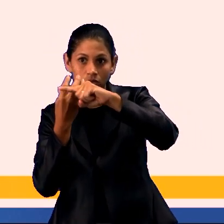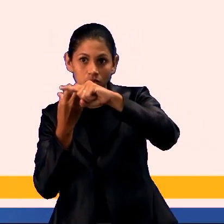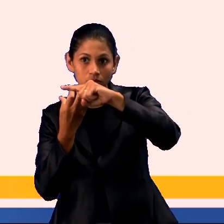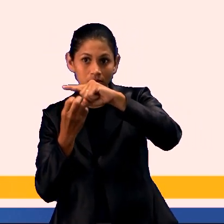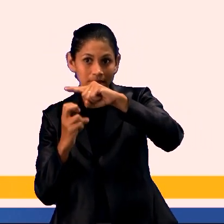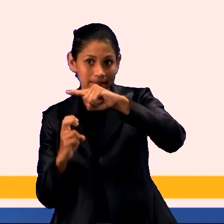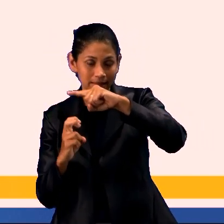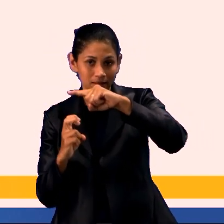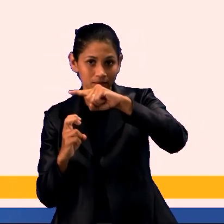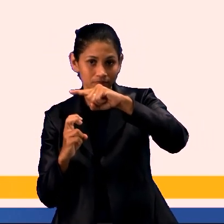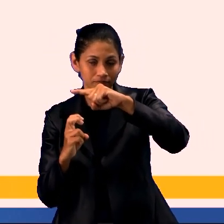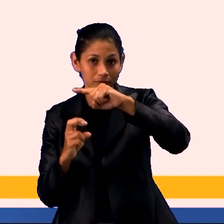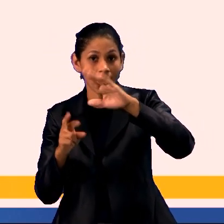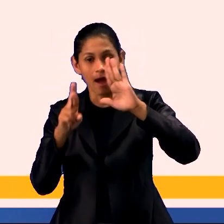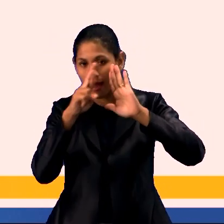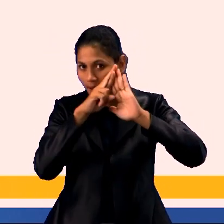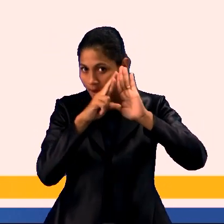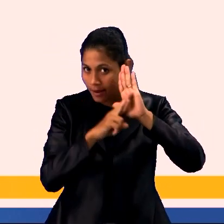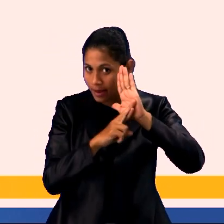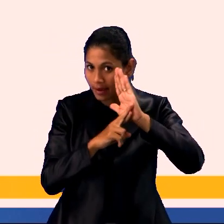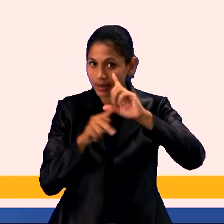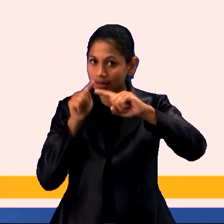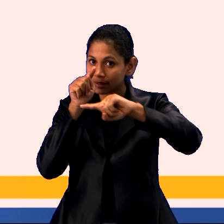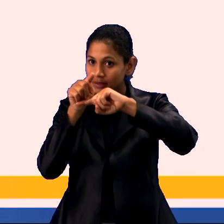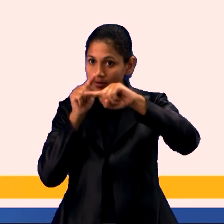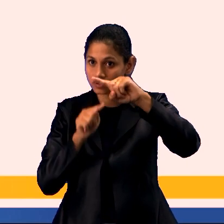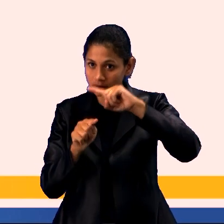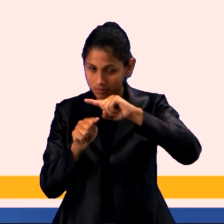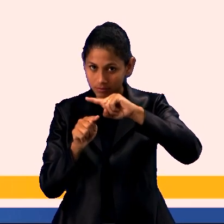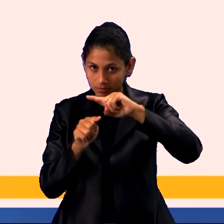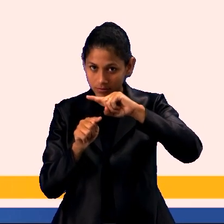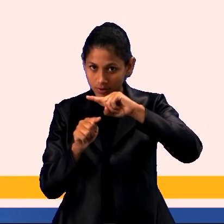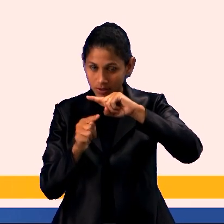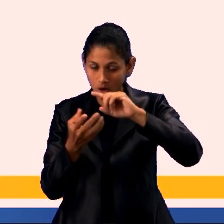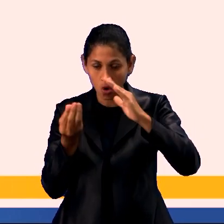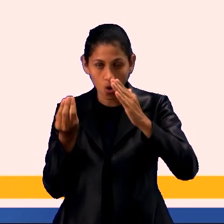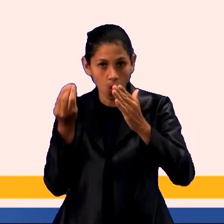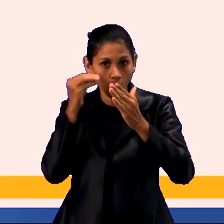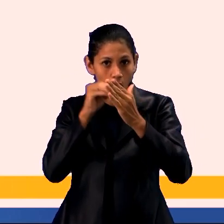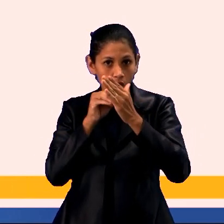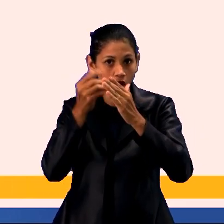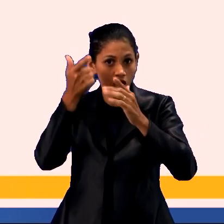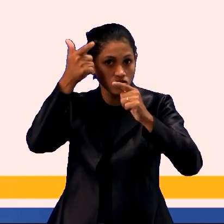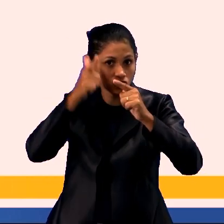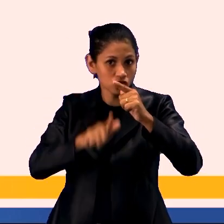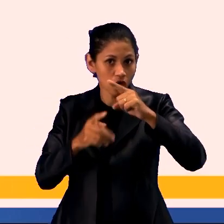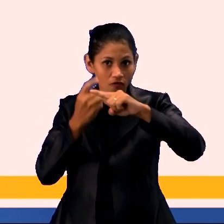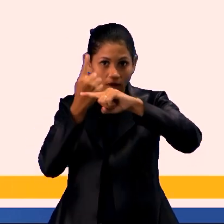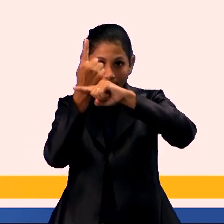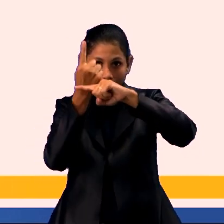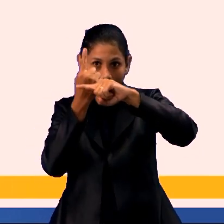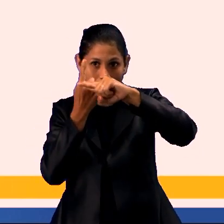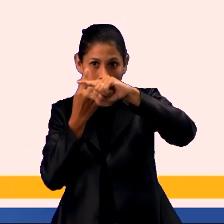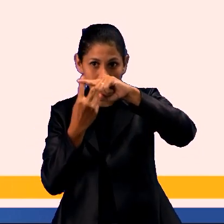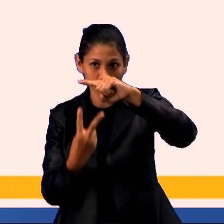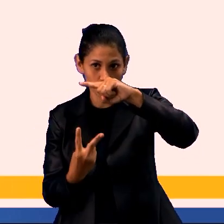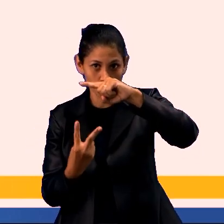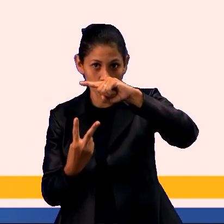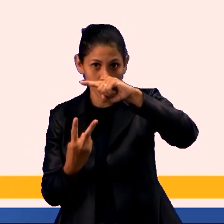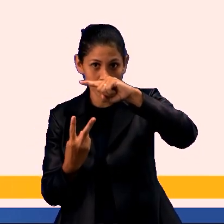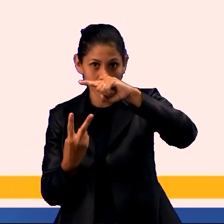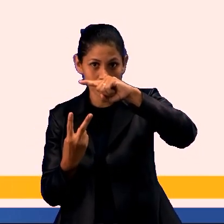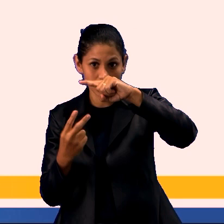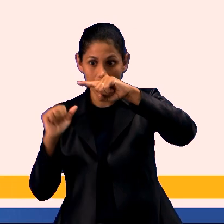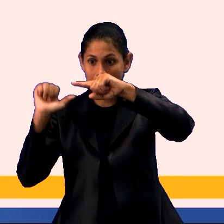divisão, que é, repete a primeira fração, multiplica pelo inverso da segunda, e aí nós temos 1/2